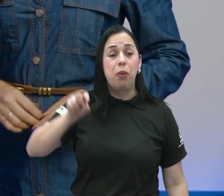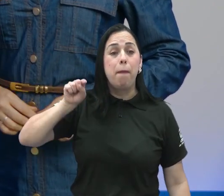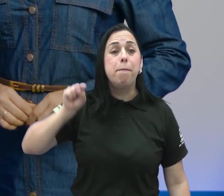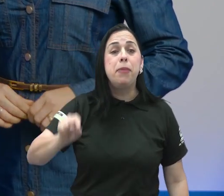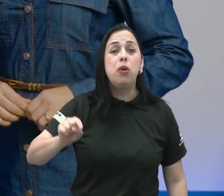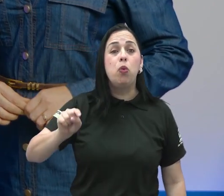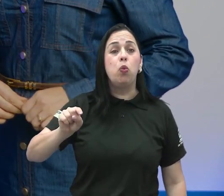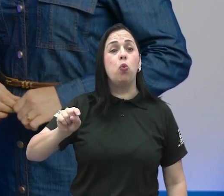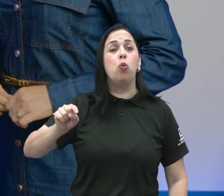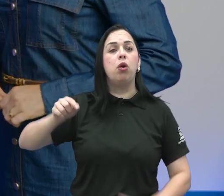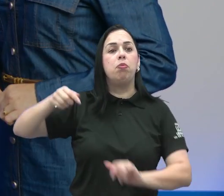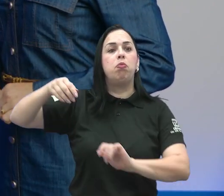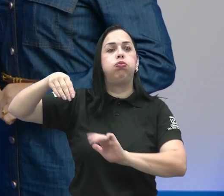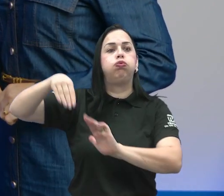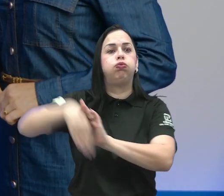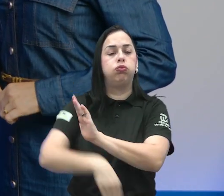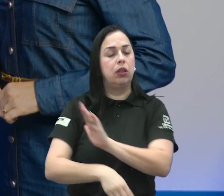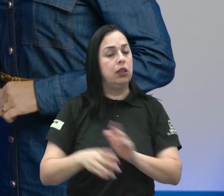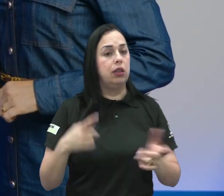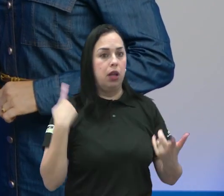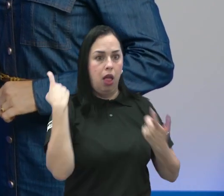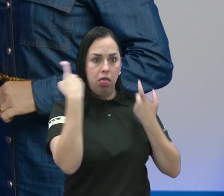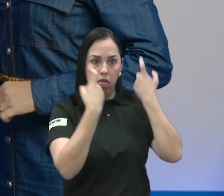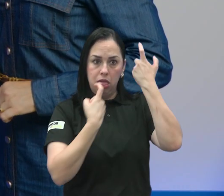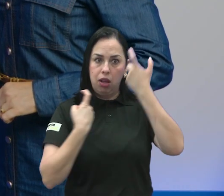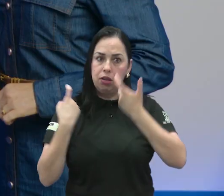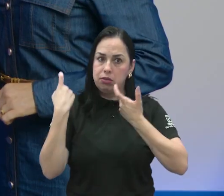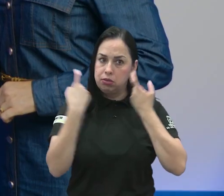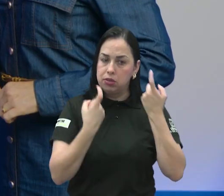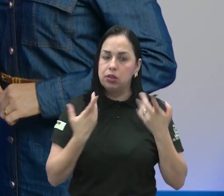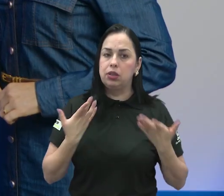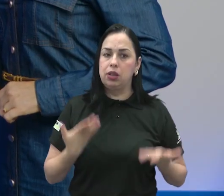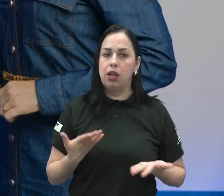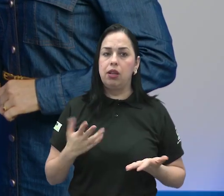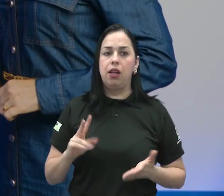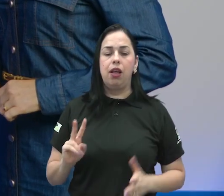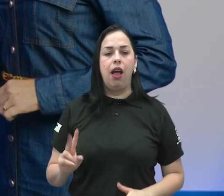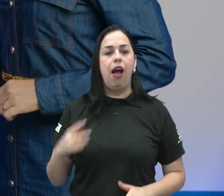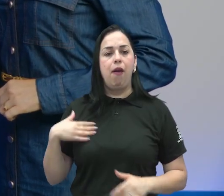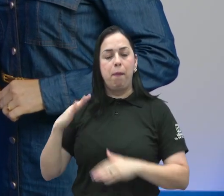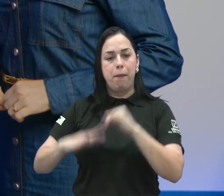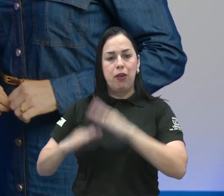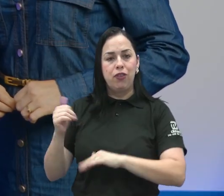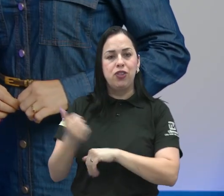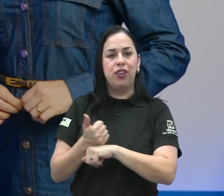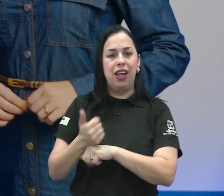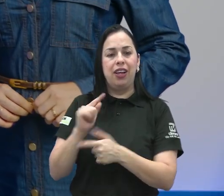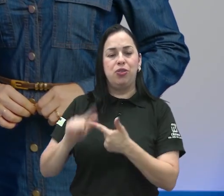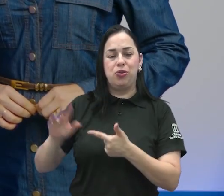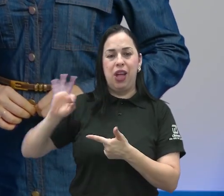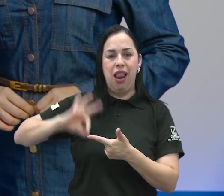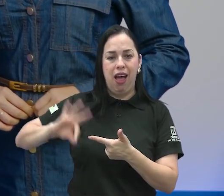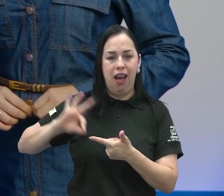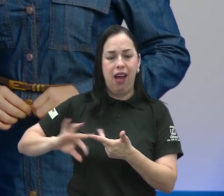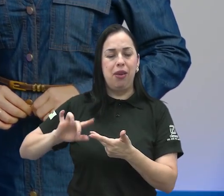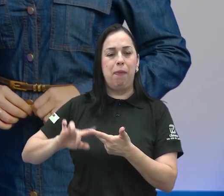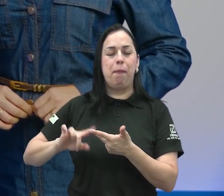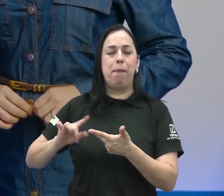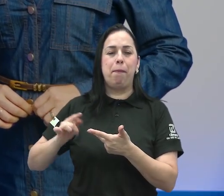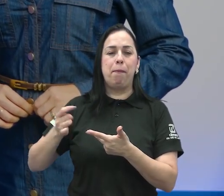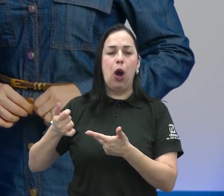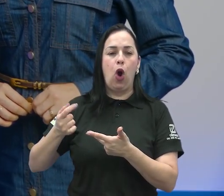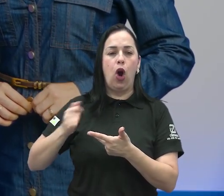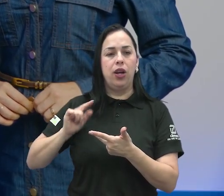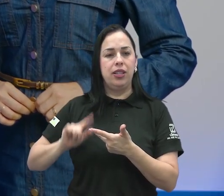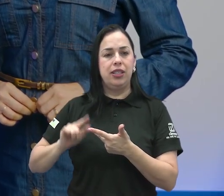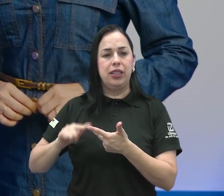até 2040. Sem dúvidas, é um cenário preocupante, Érica. A desvalorização da carreira, os baixos salários e